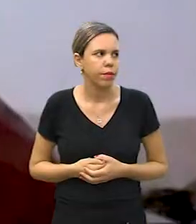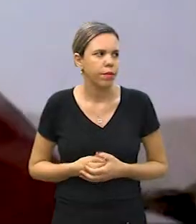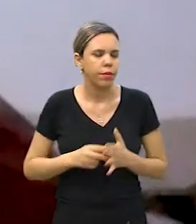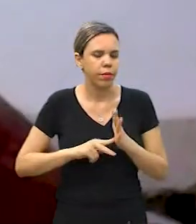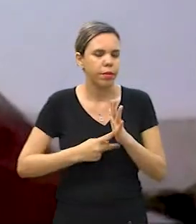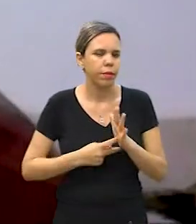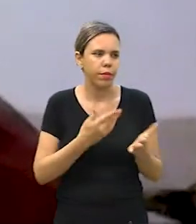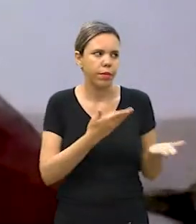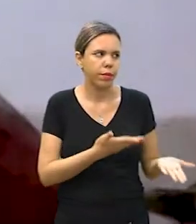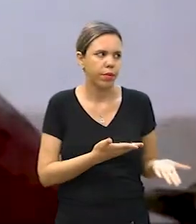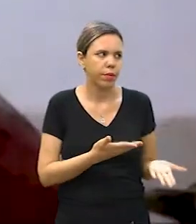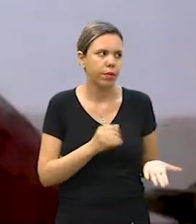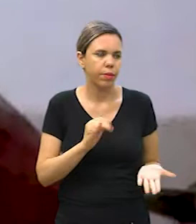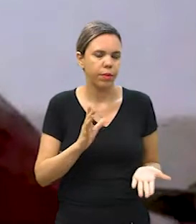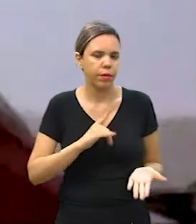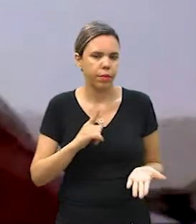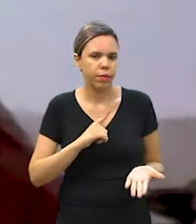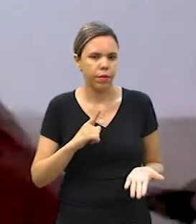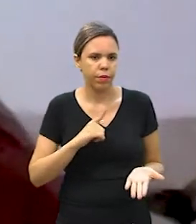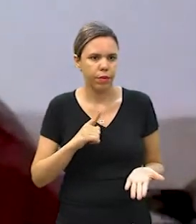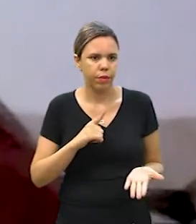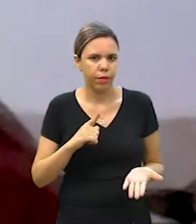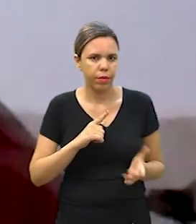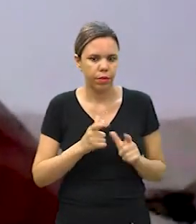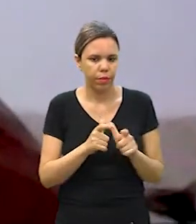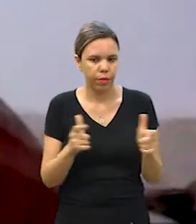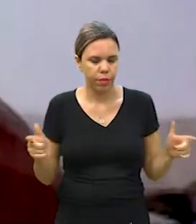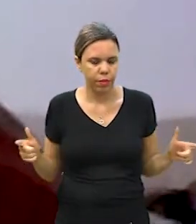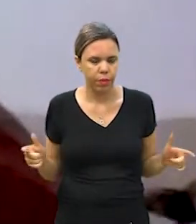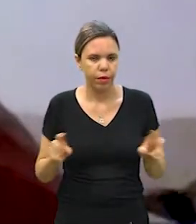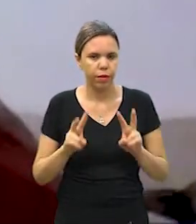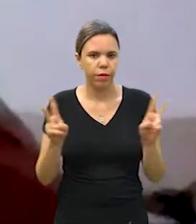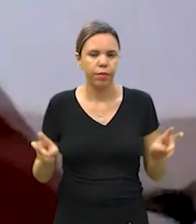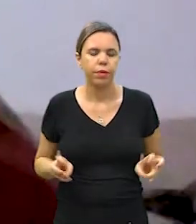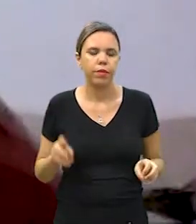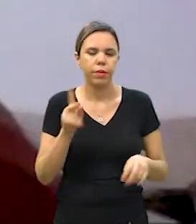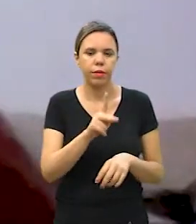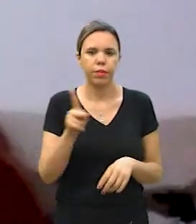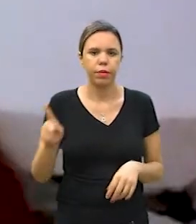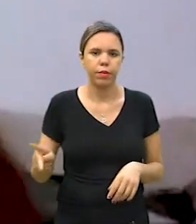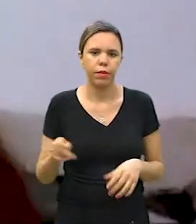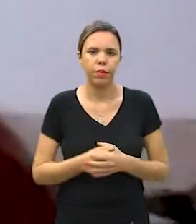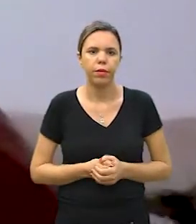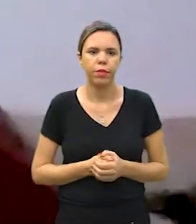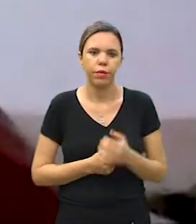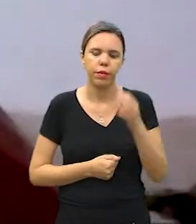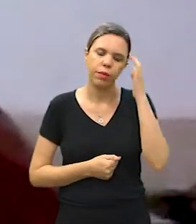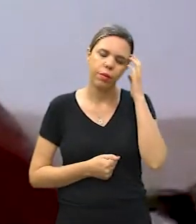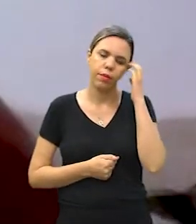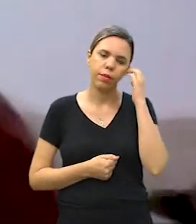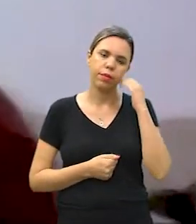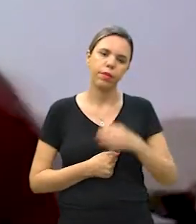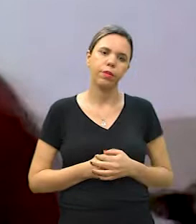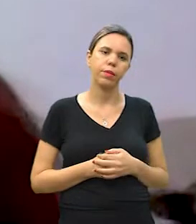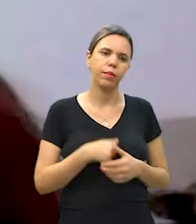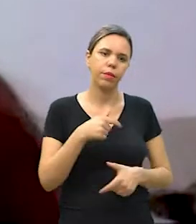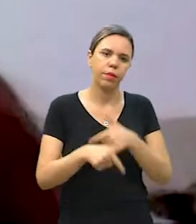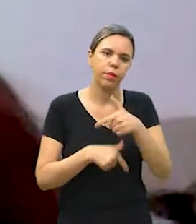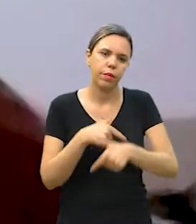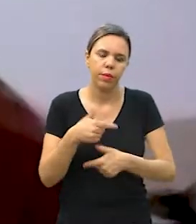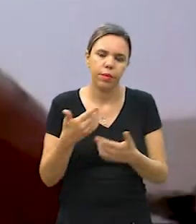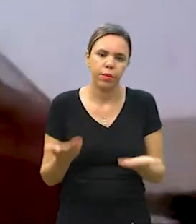O sindicato, né, se a gente já tinha uma demanda muito grande em relação aos professores e professoras no